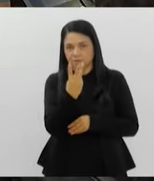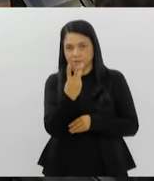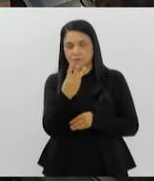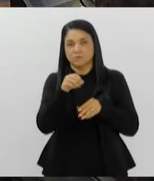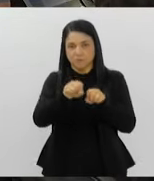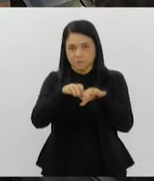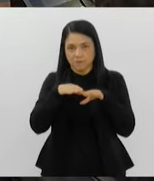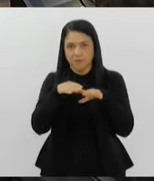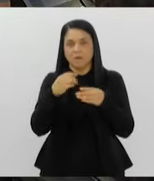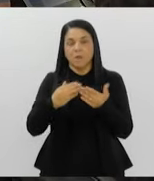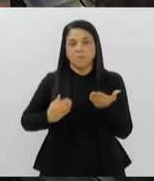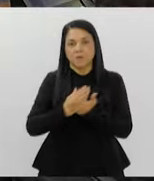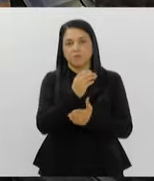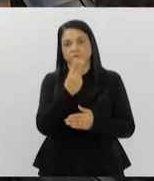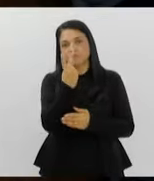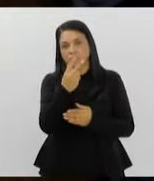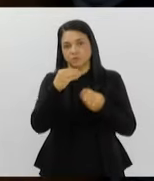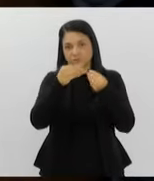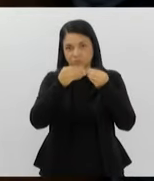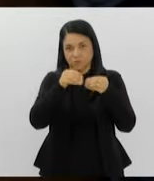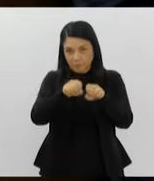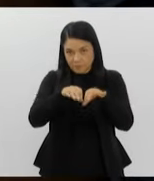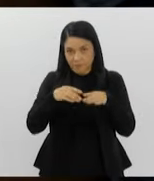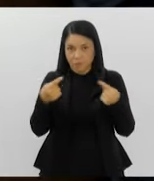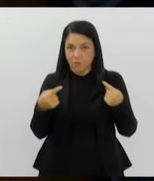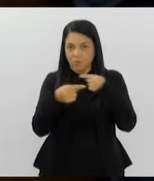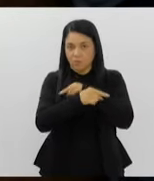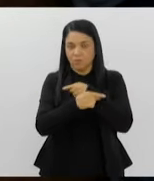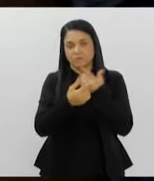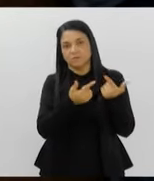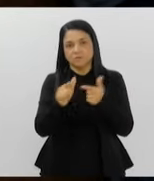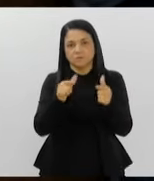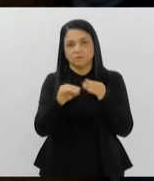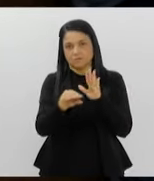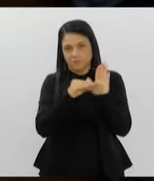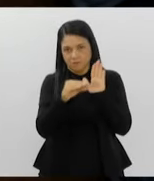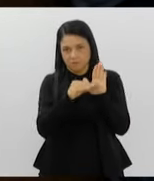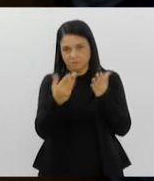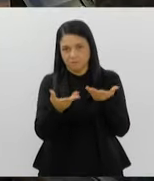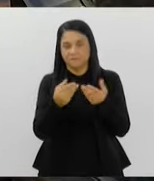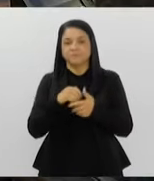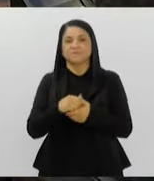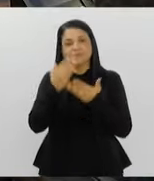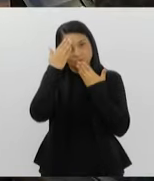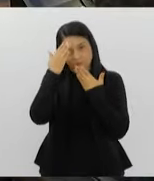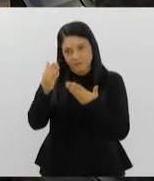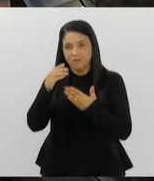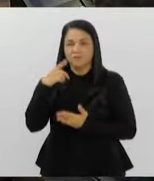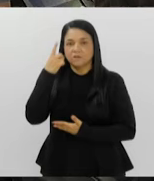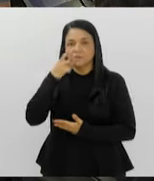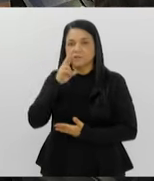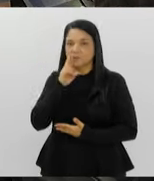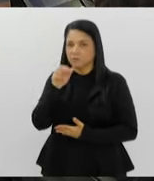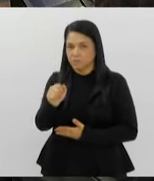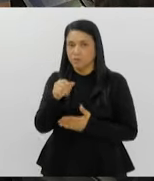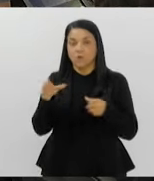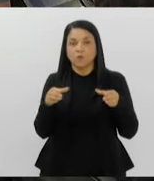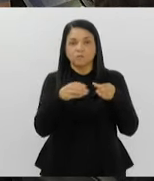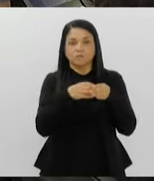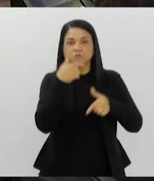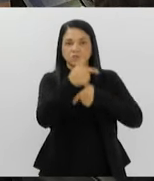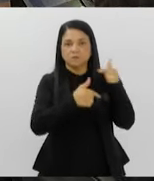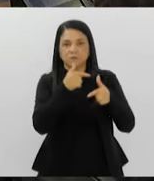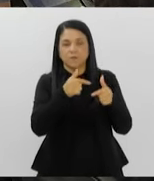pela aprovação da emenda número 2 de plenário, contrário às demais emendas. Muito obrigado, deputado Amorim. Pela Comissão de